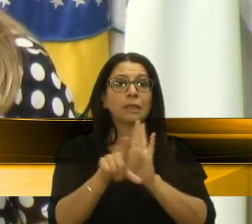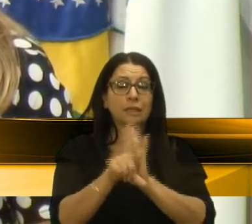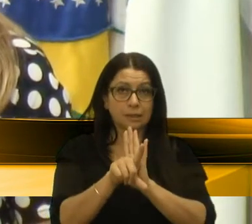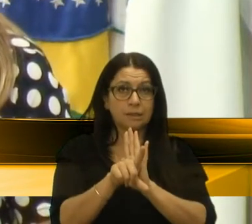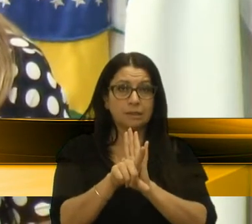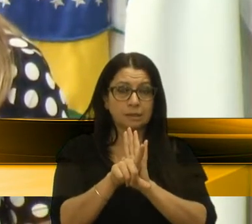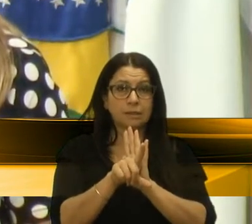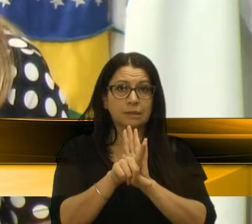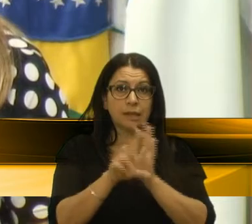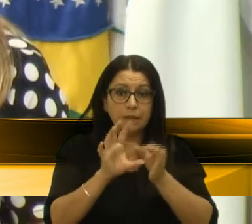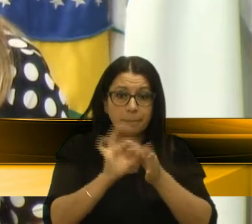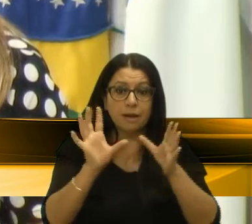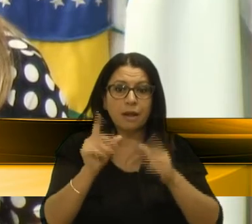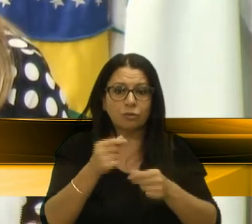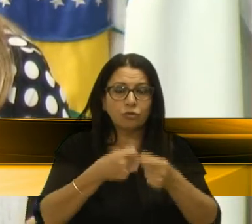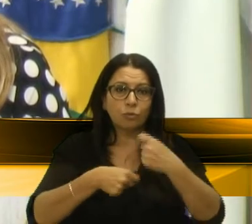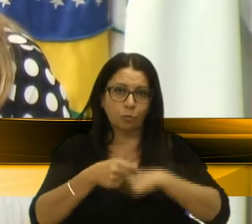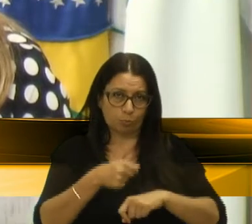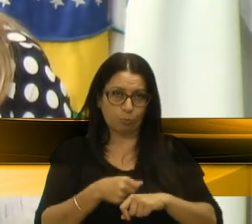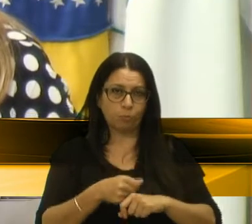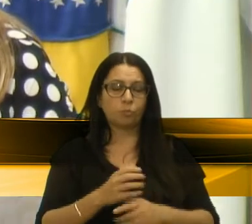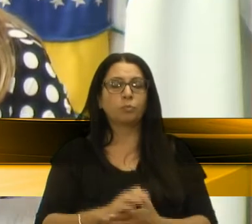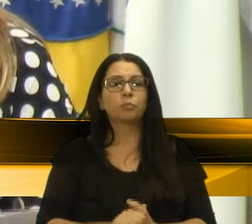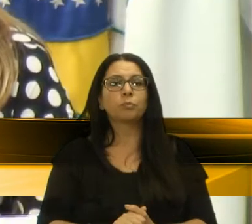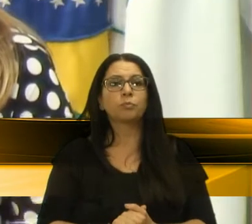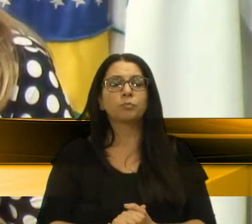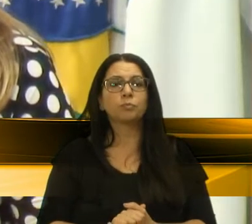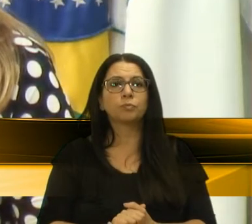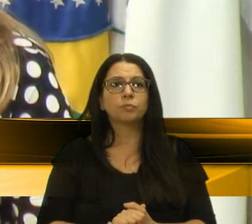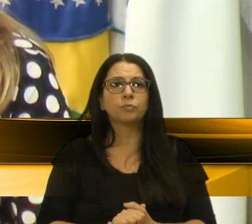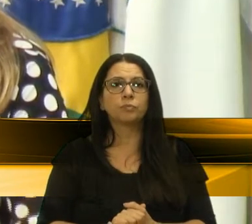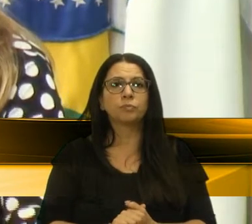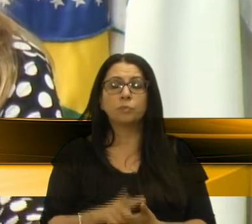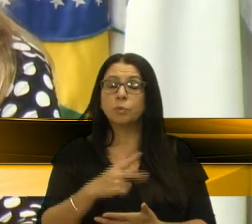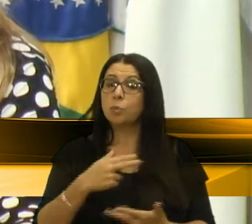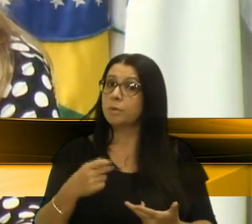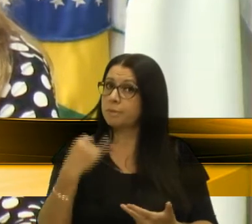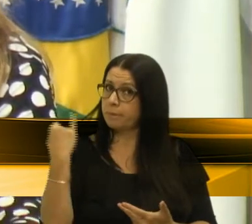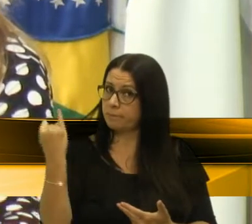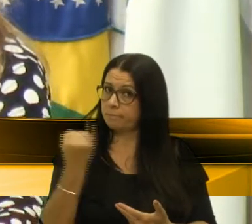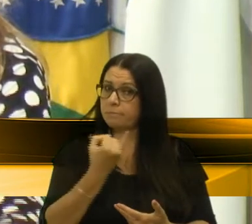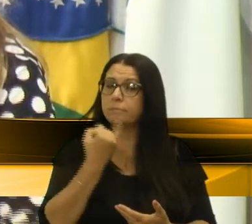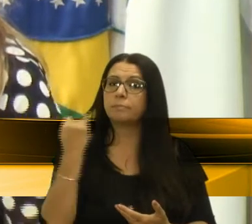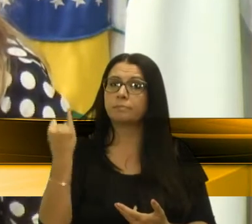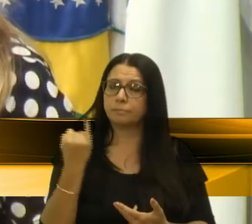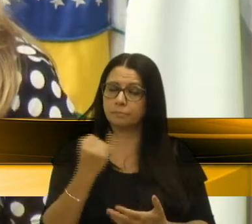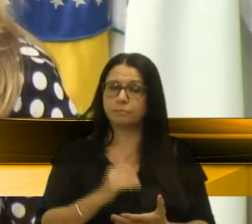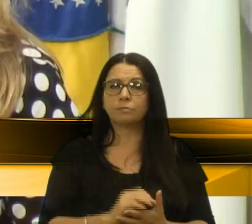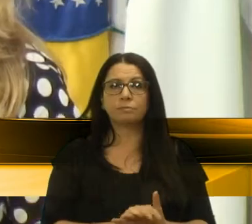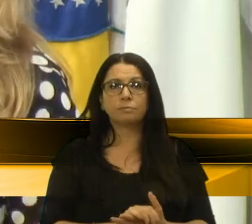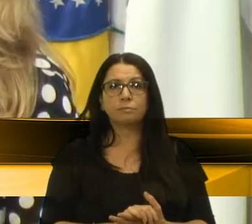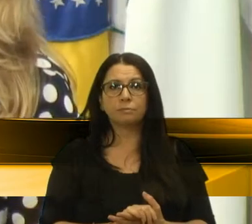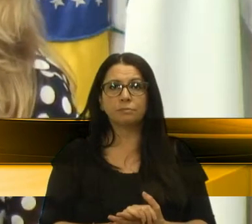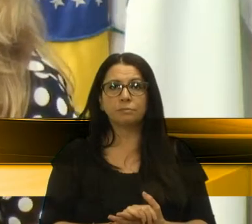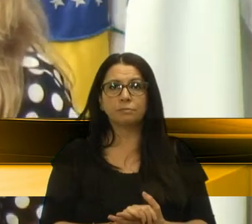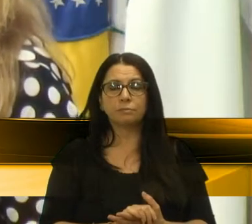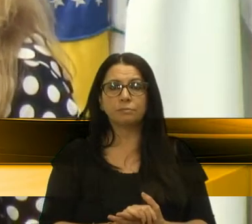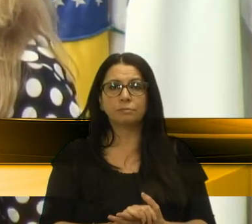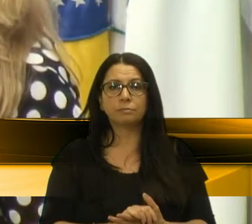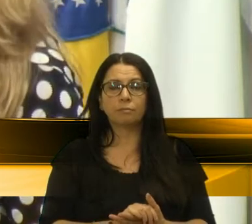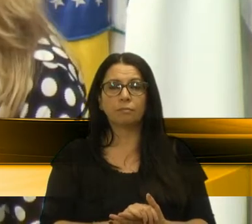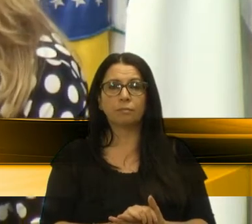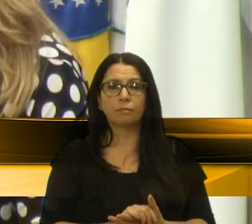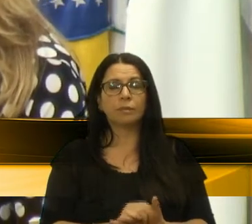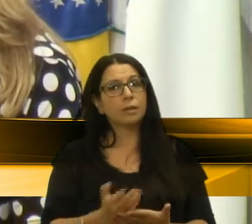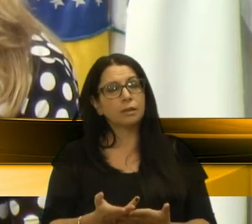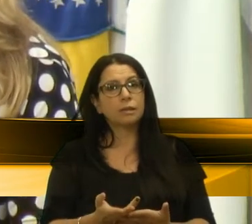de Liberdade Econômica. Um aspecto bem importante, que dentro do que eu gostaria